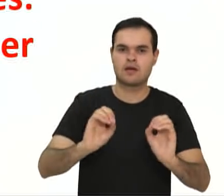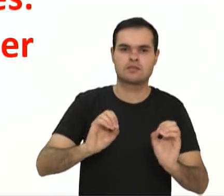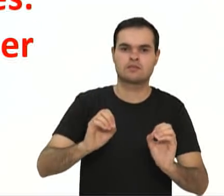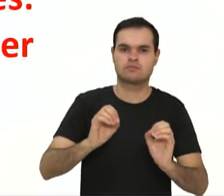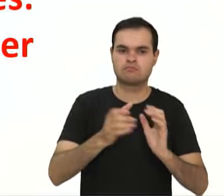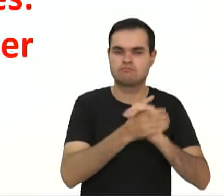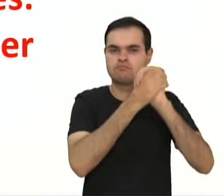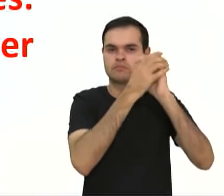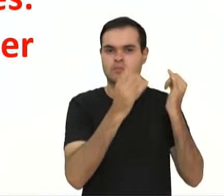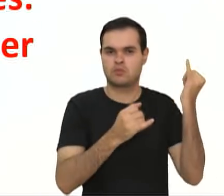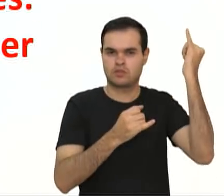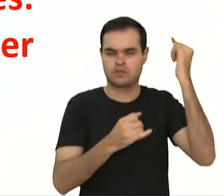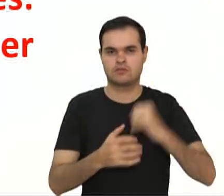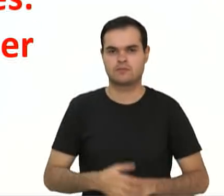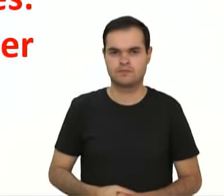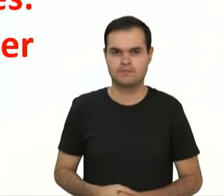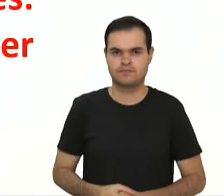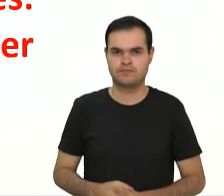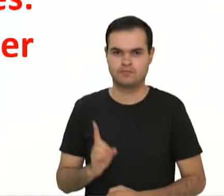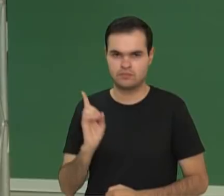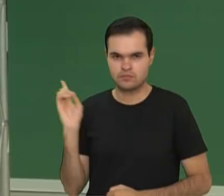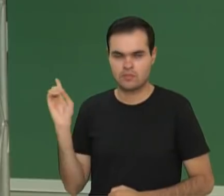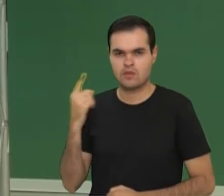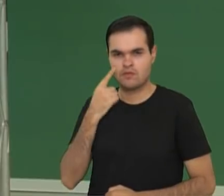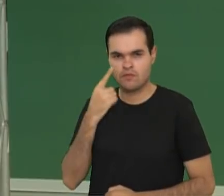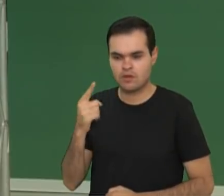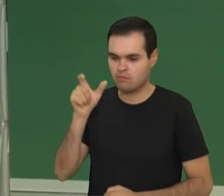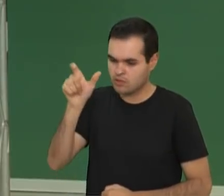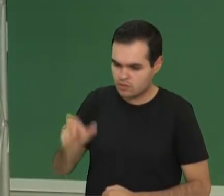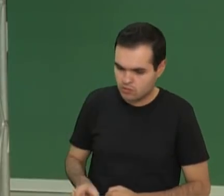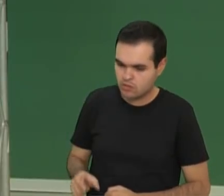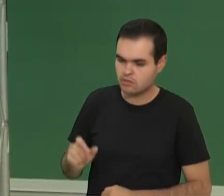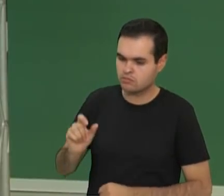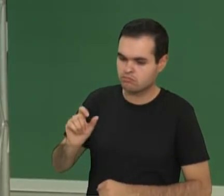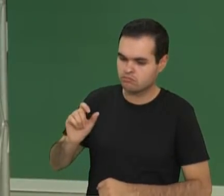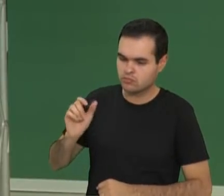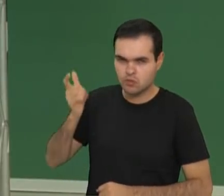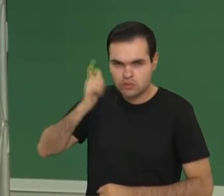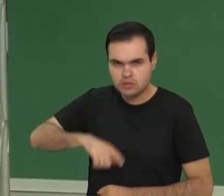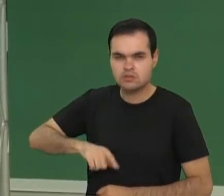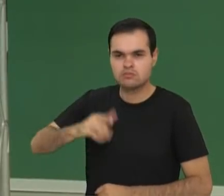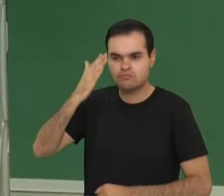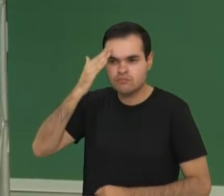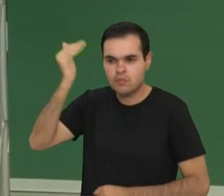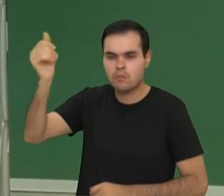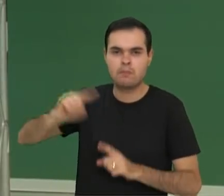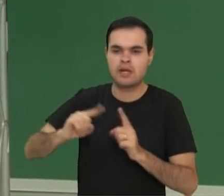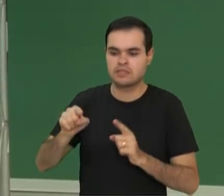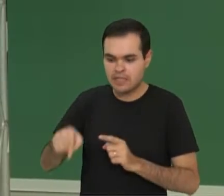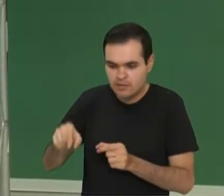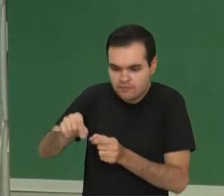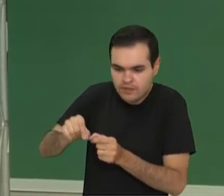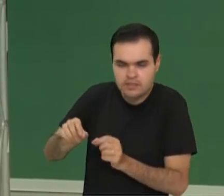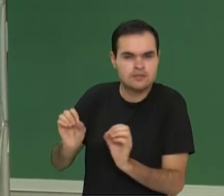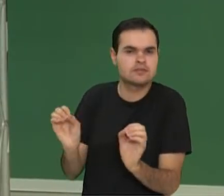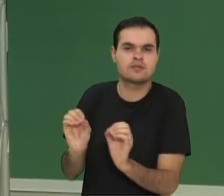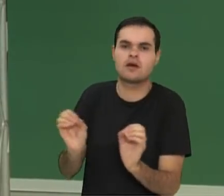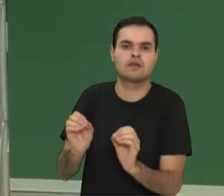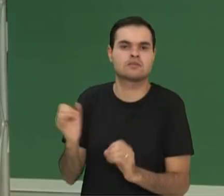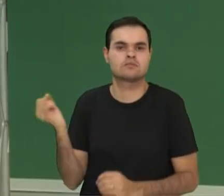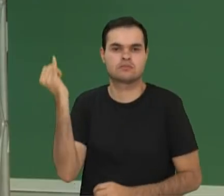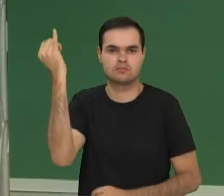relação de oposição, que as pessoas se tornaram celebridades, mas não fizeram nada de célebre,